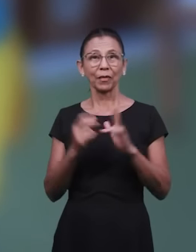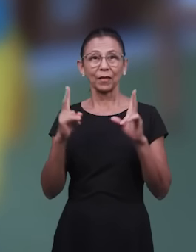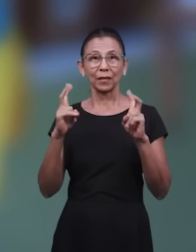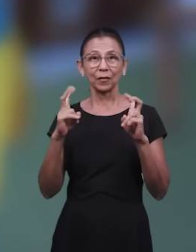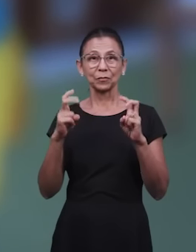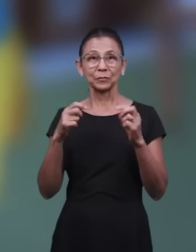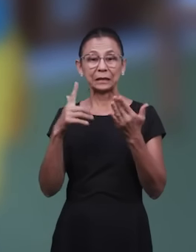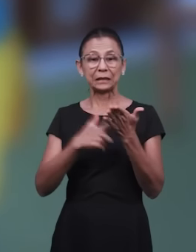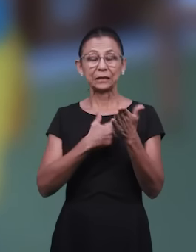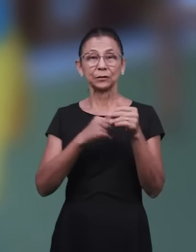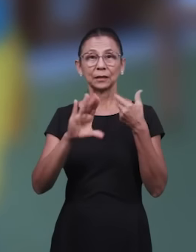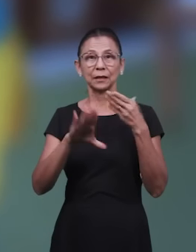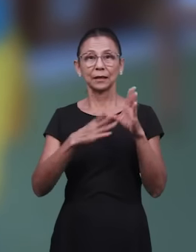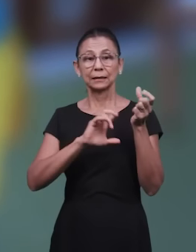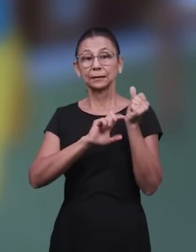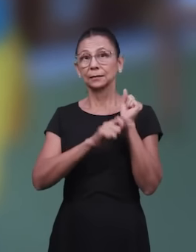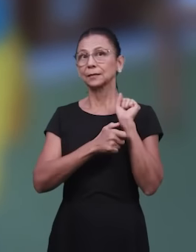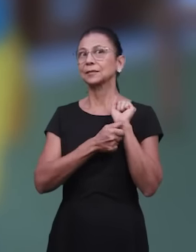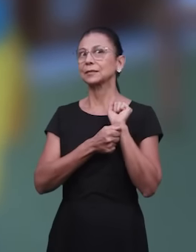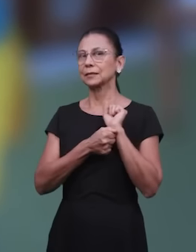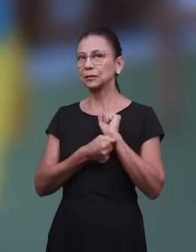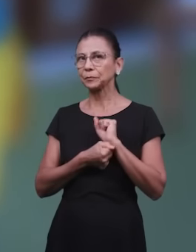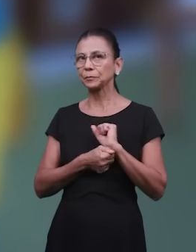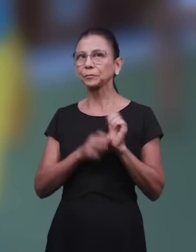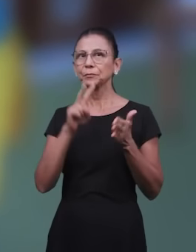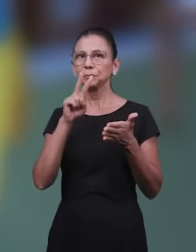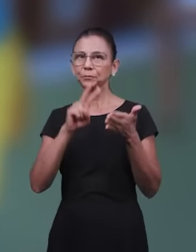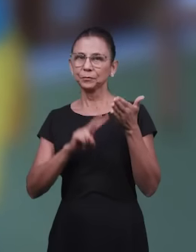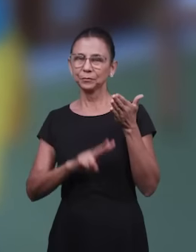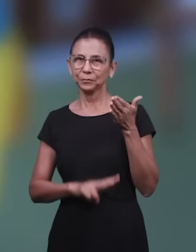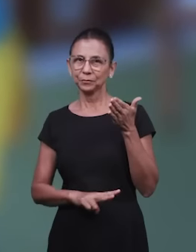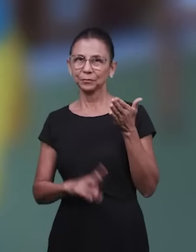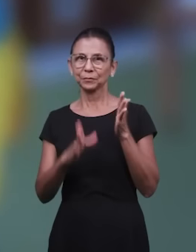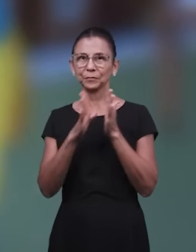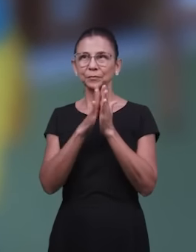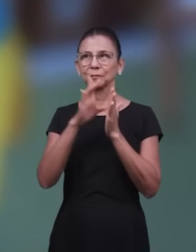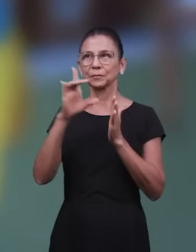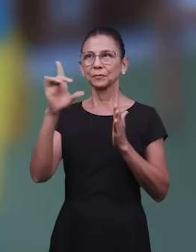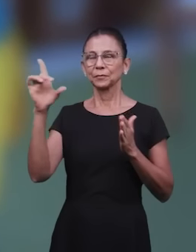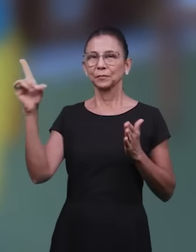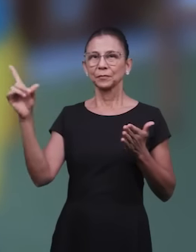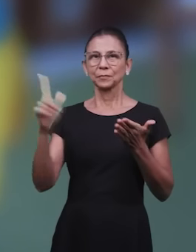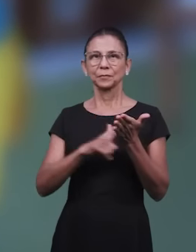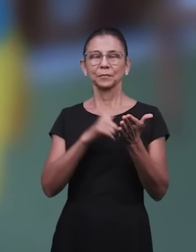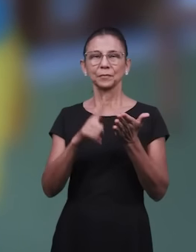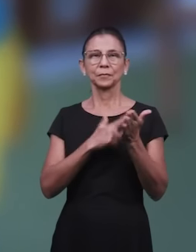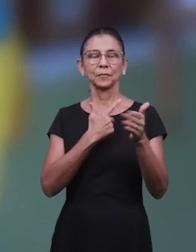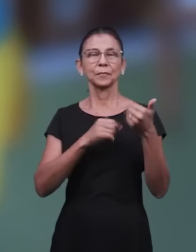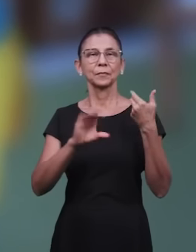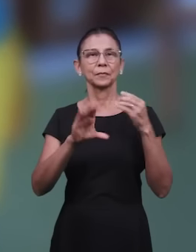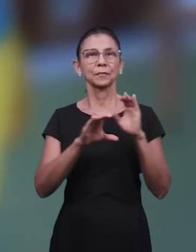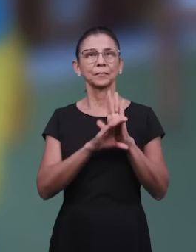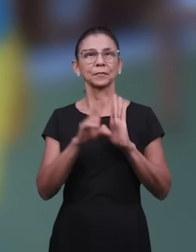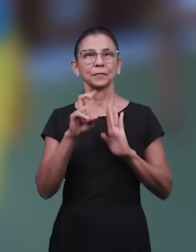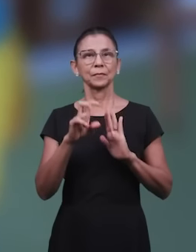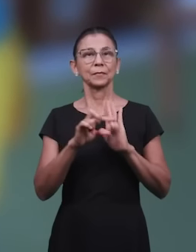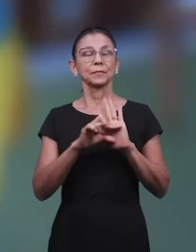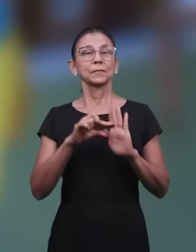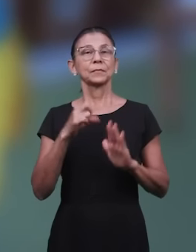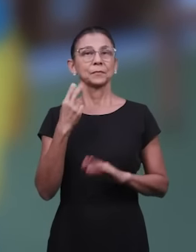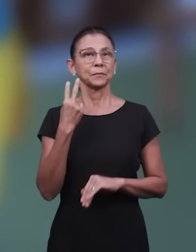os segredos do livro de Cantares e nós vamos ler o que diz a palavra do Senhor em